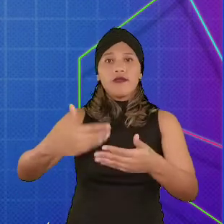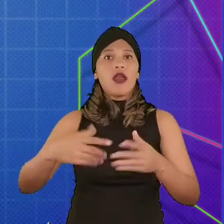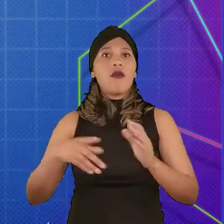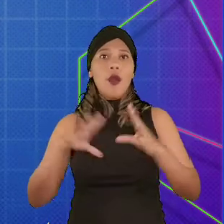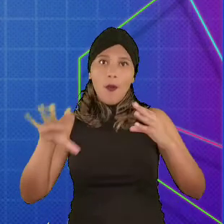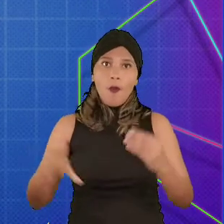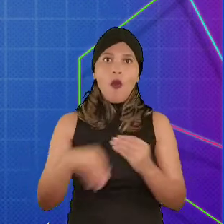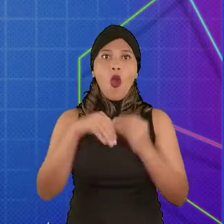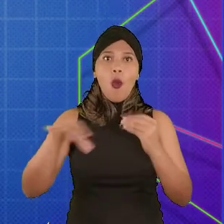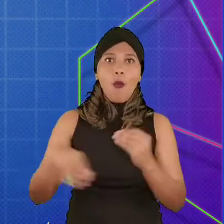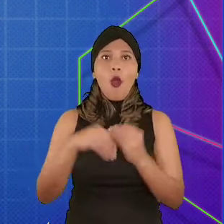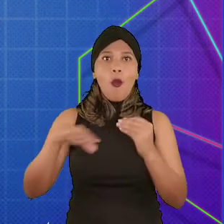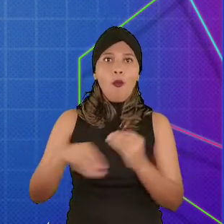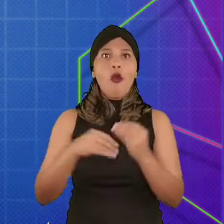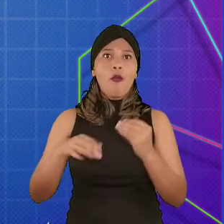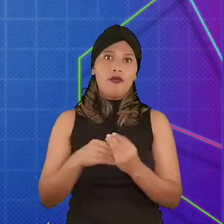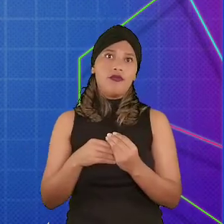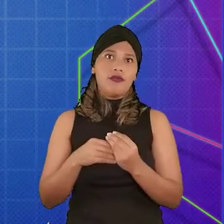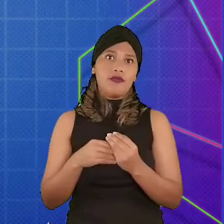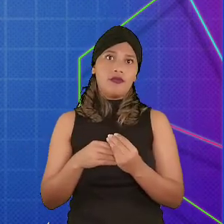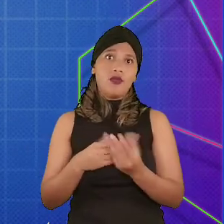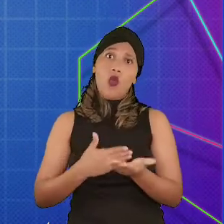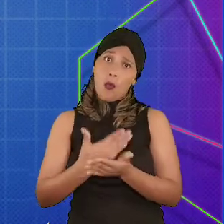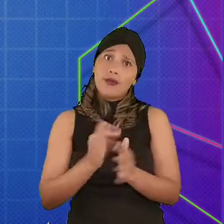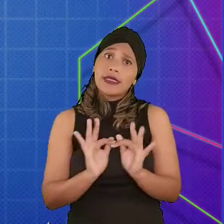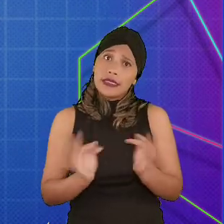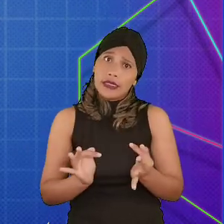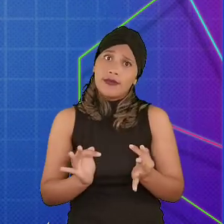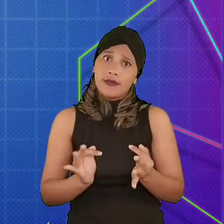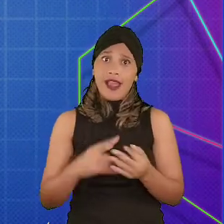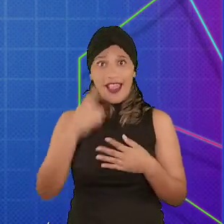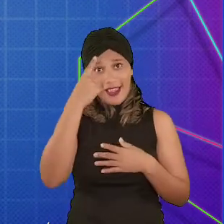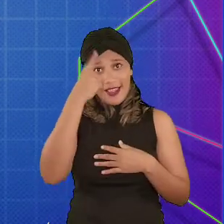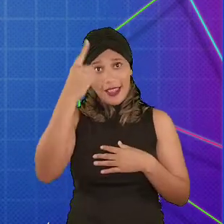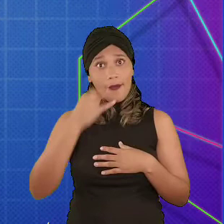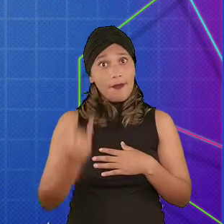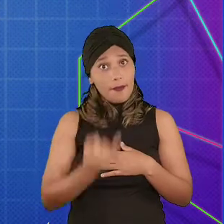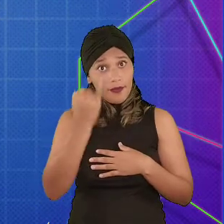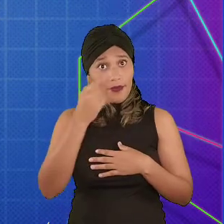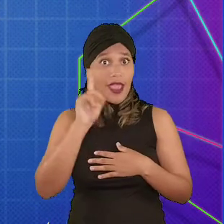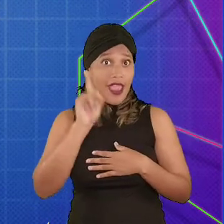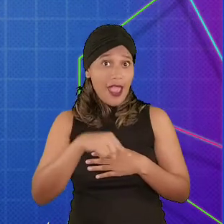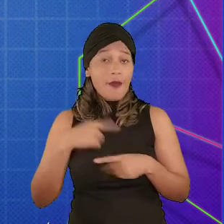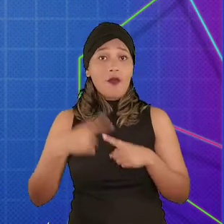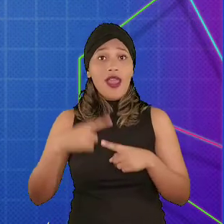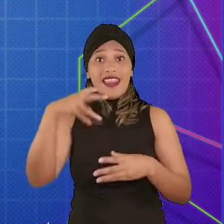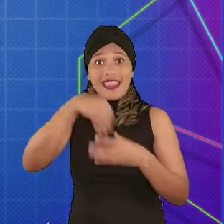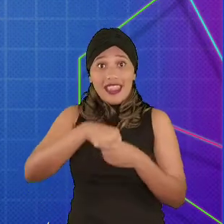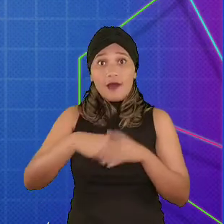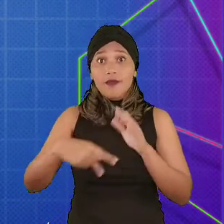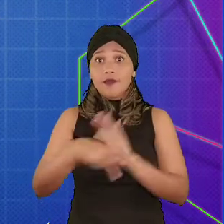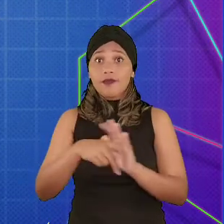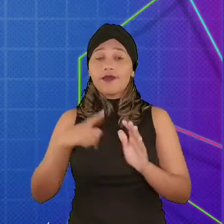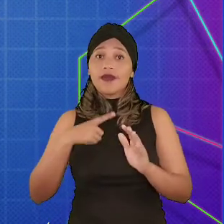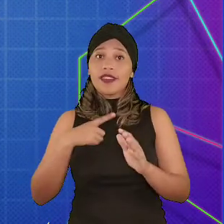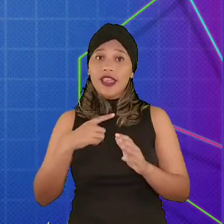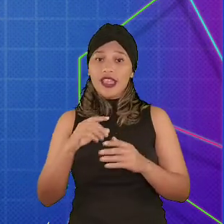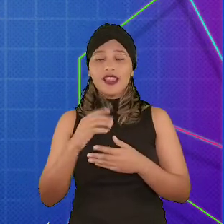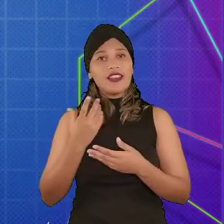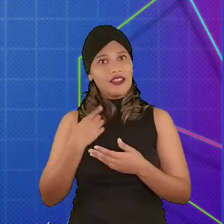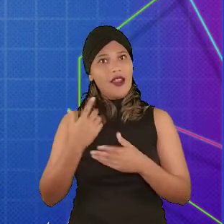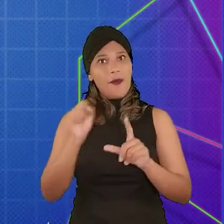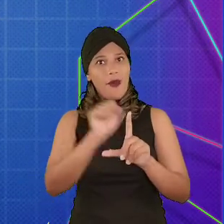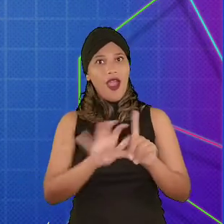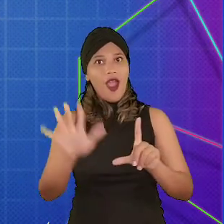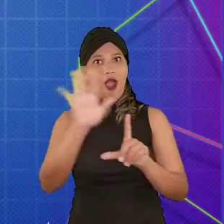algoritmos trabalhados à medida que formos implementando novas funções o pessoal essa ideia é muito importante porque dentro aqui